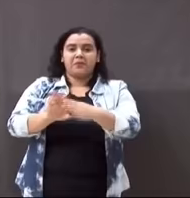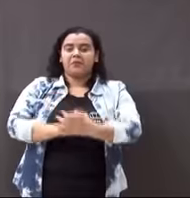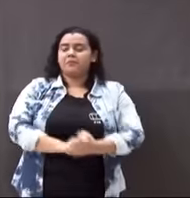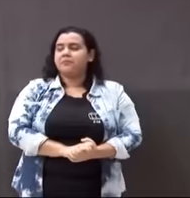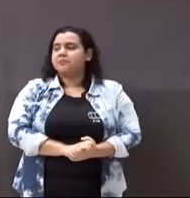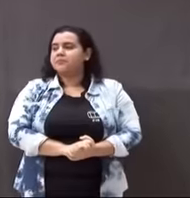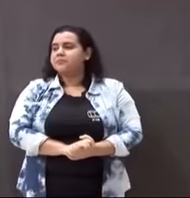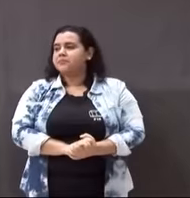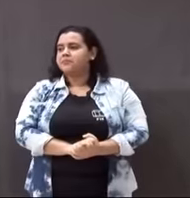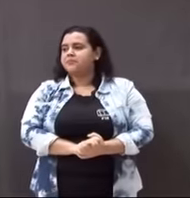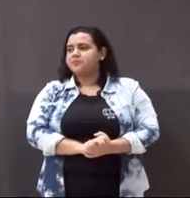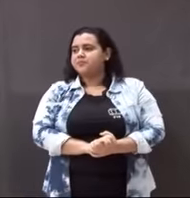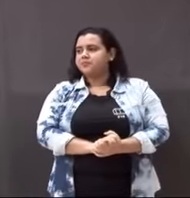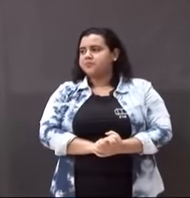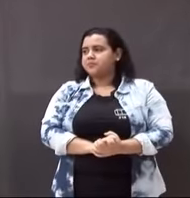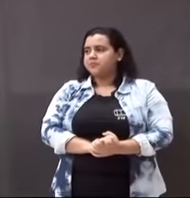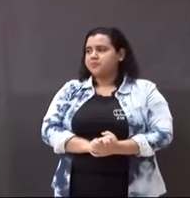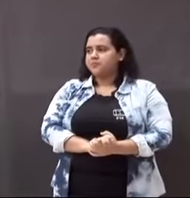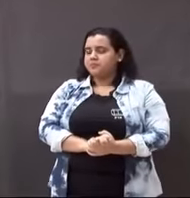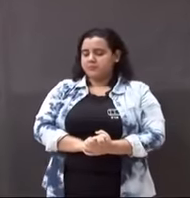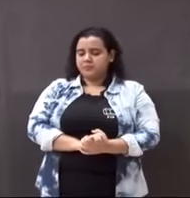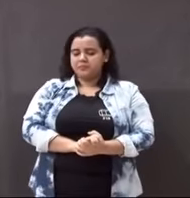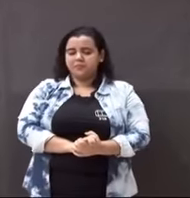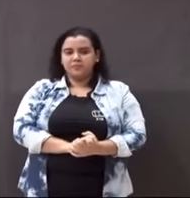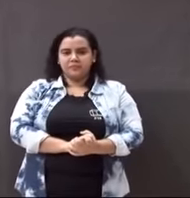Pega o microfone aí, mano.